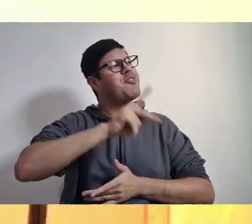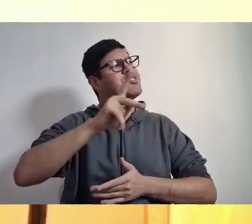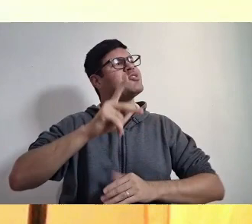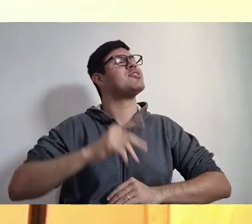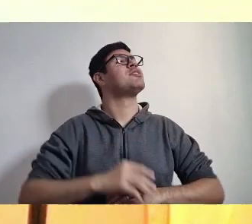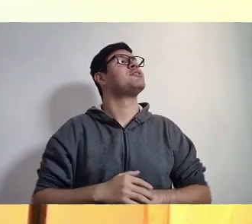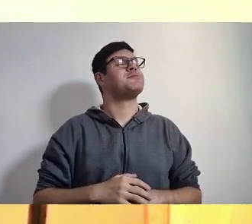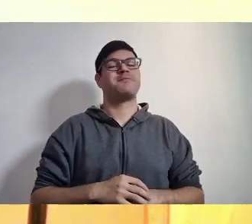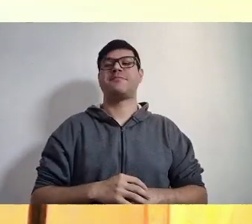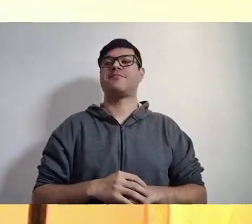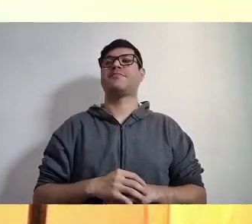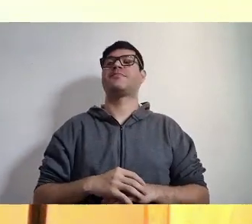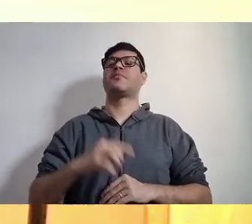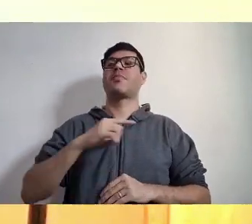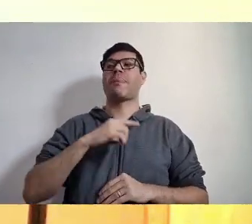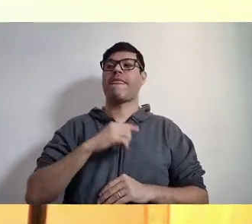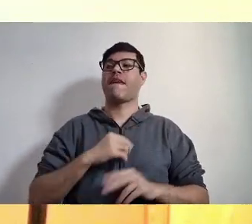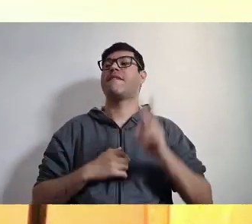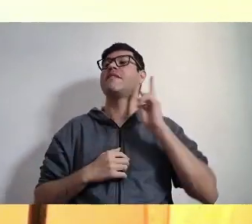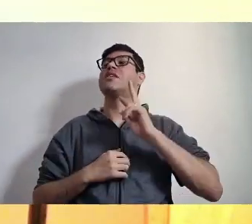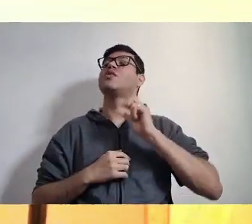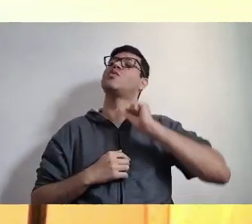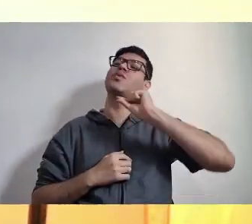passo. Agora, função do vereador.